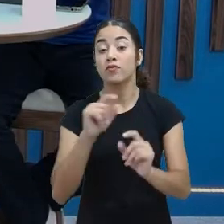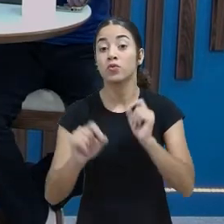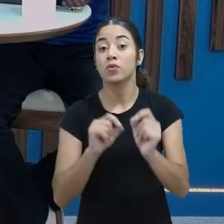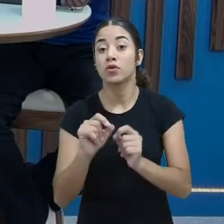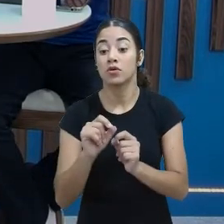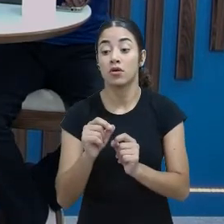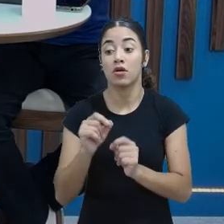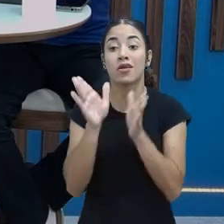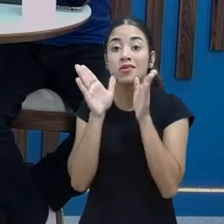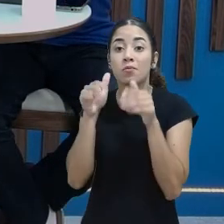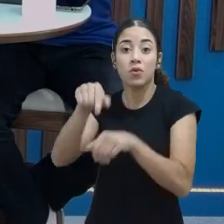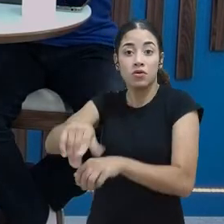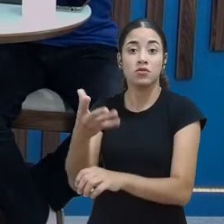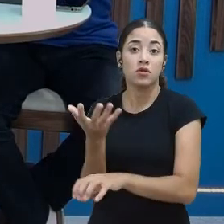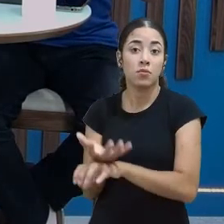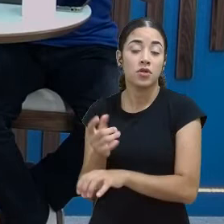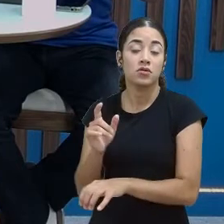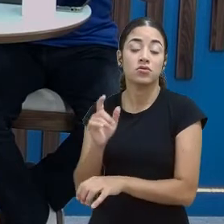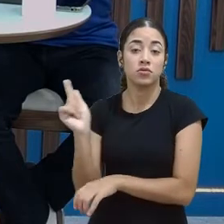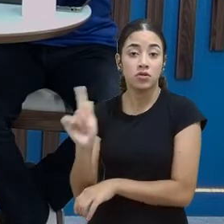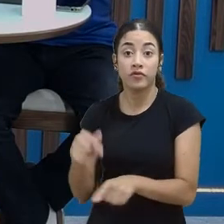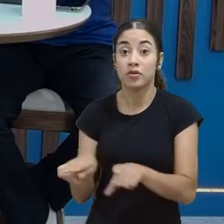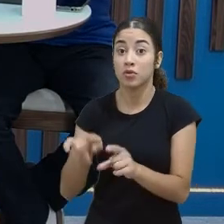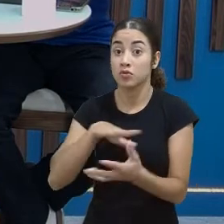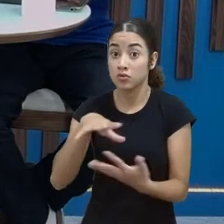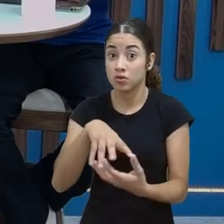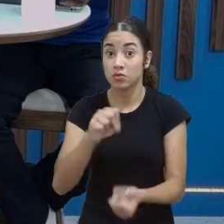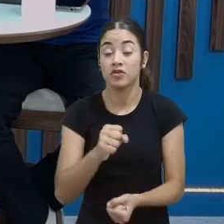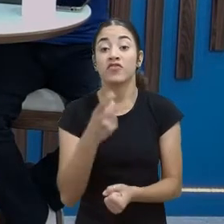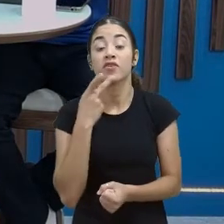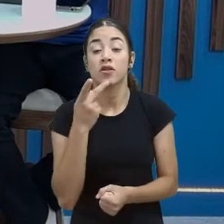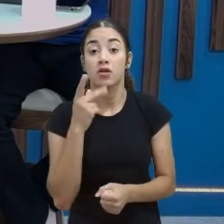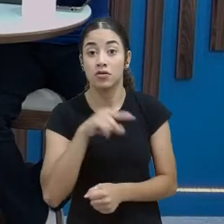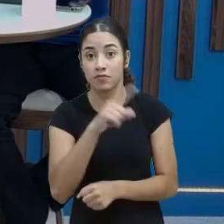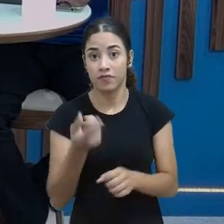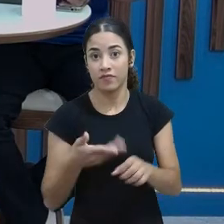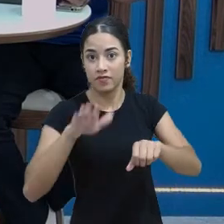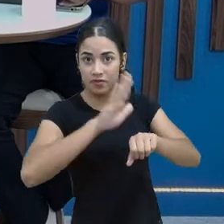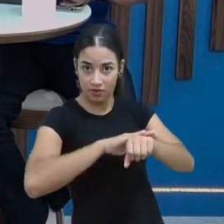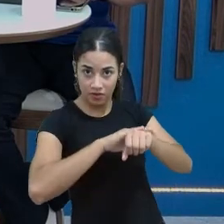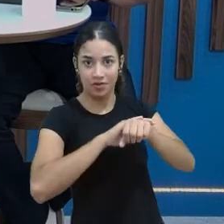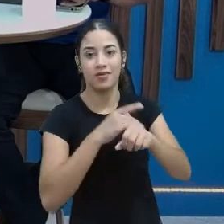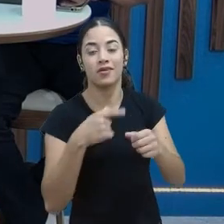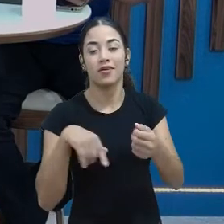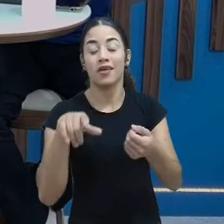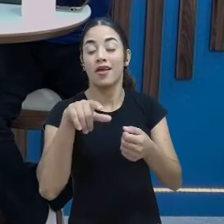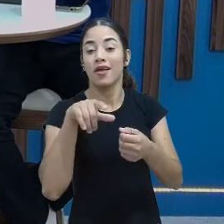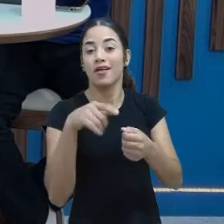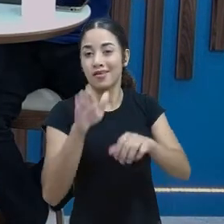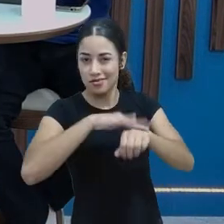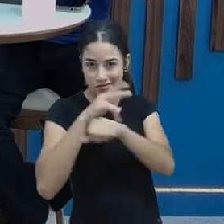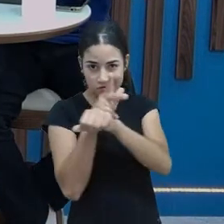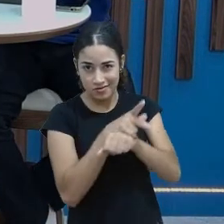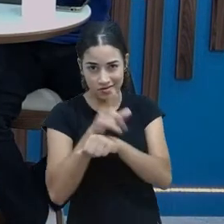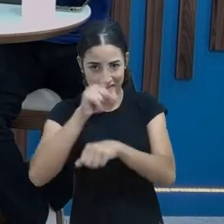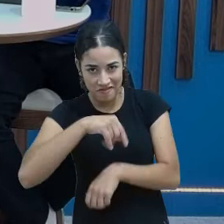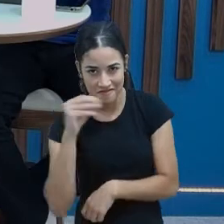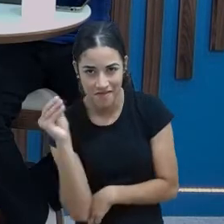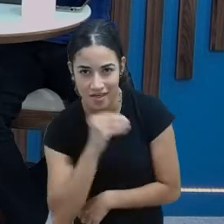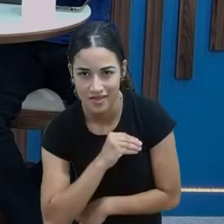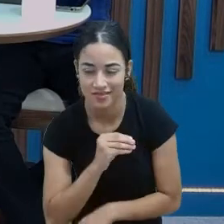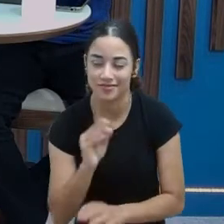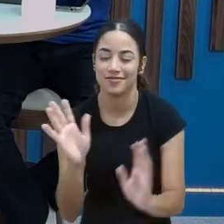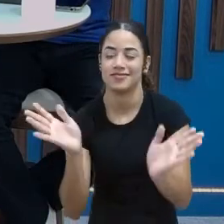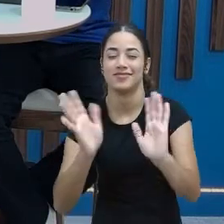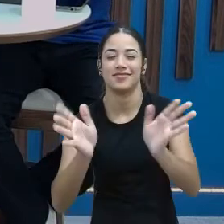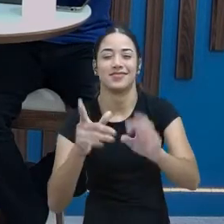da geografia e da sustentabilidade. Dizer que aqui Stephanie de Mônaco e David Beckham, a gente não é fraco não, o pessoal está ali,